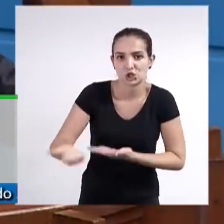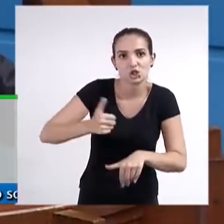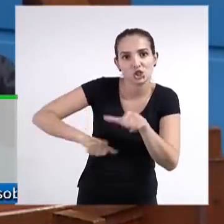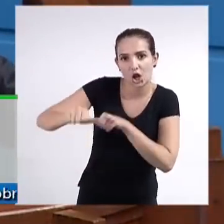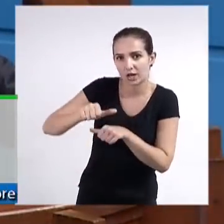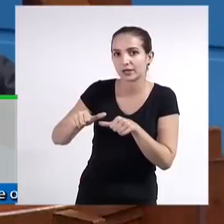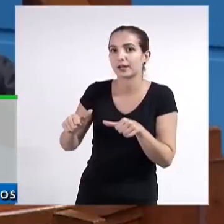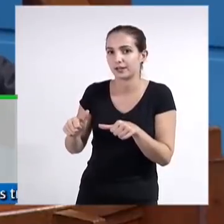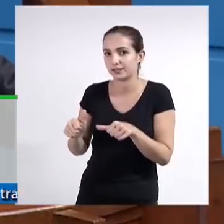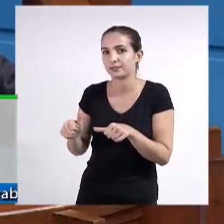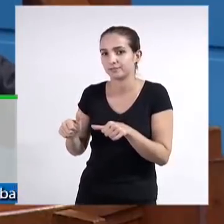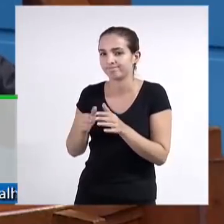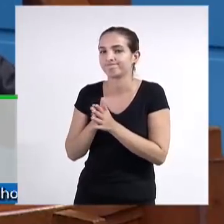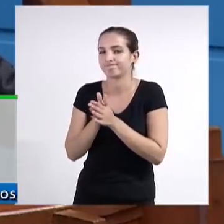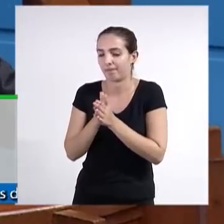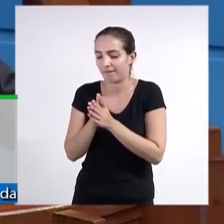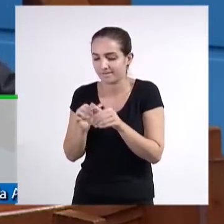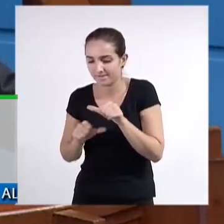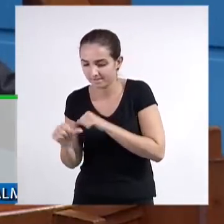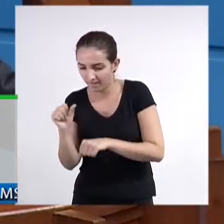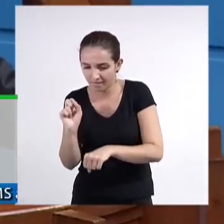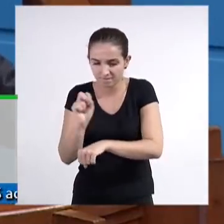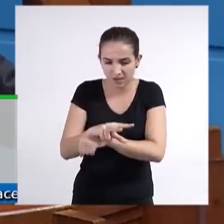Eu não acredito que o governo federal